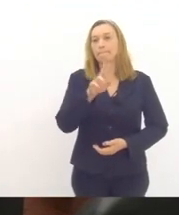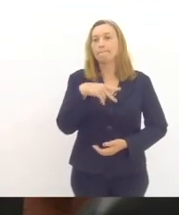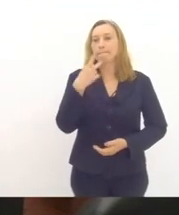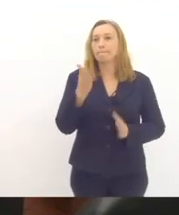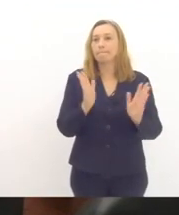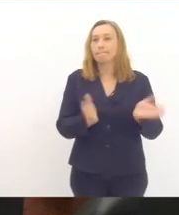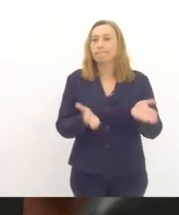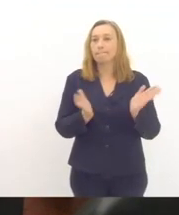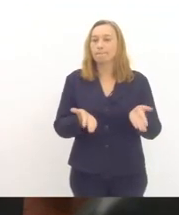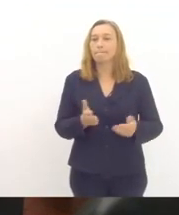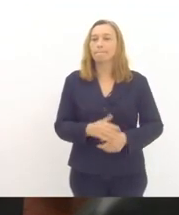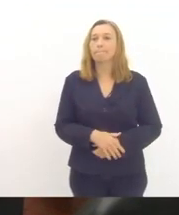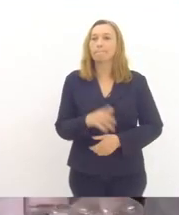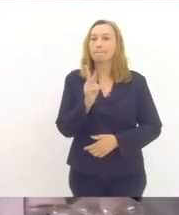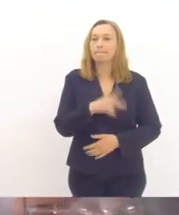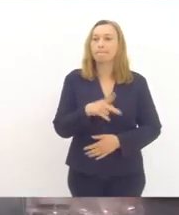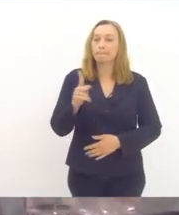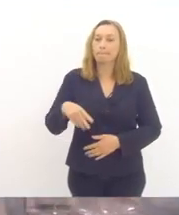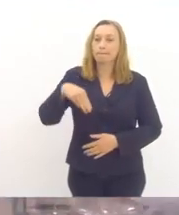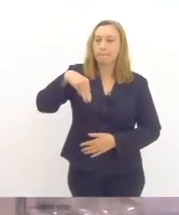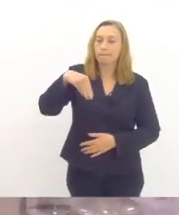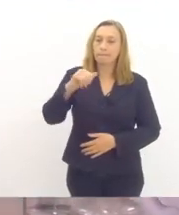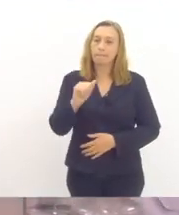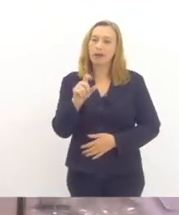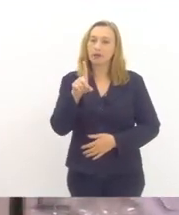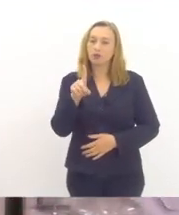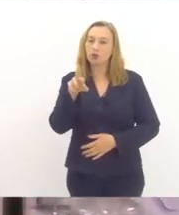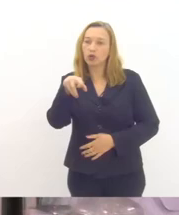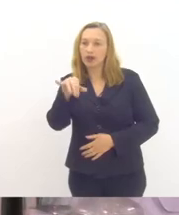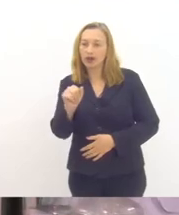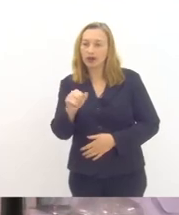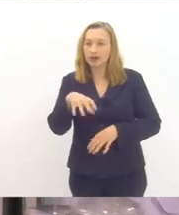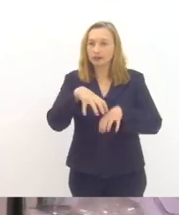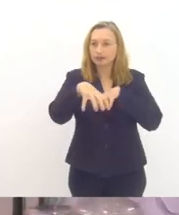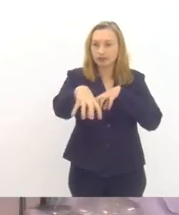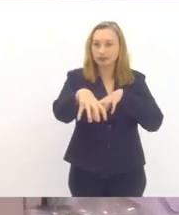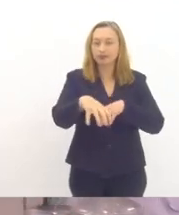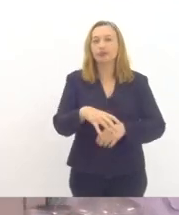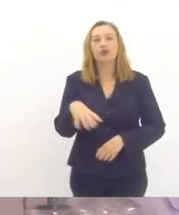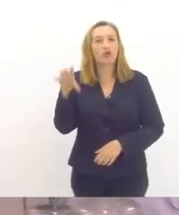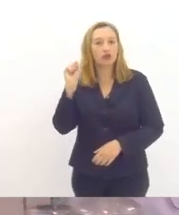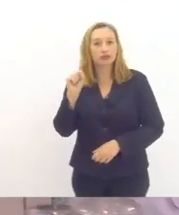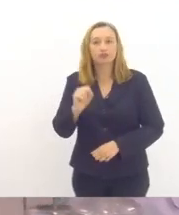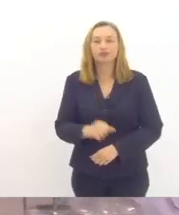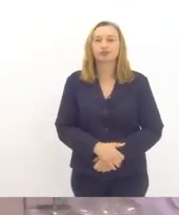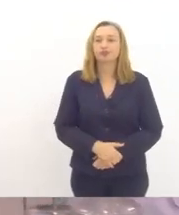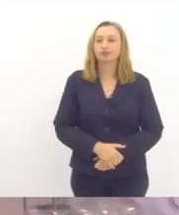agora o professor Madureira, que está conosco aqui online. Madureira, está nos ouvindo?